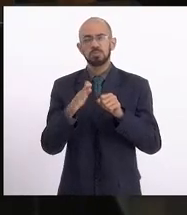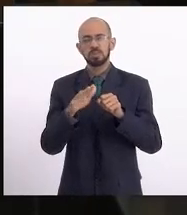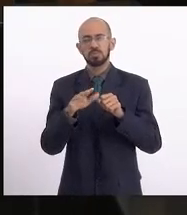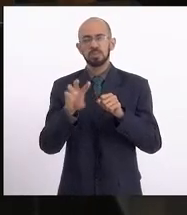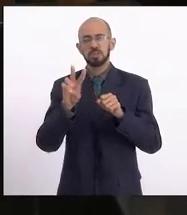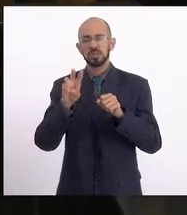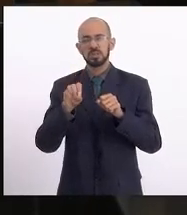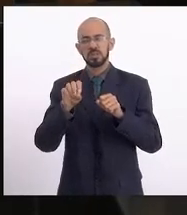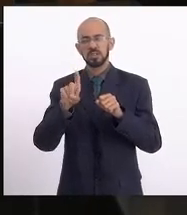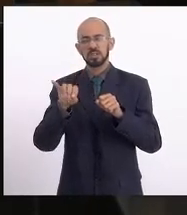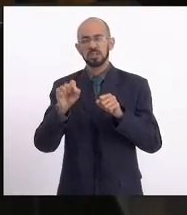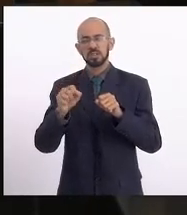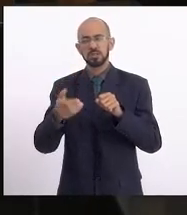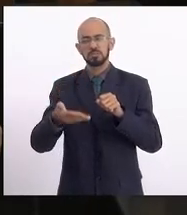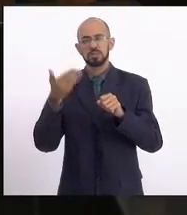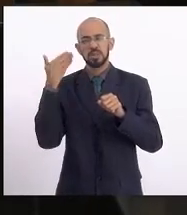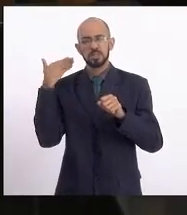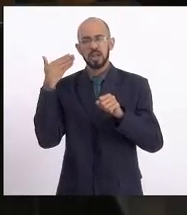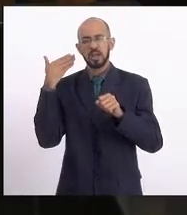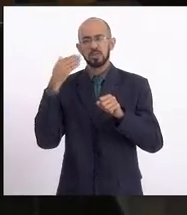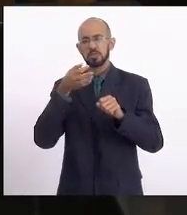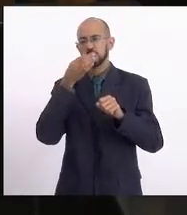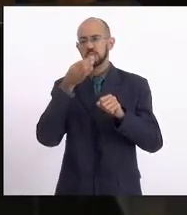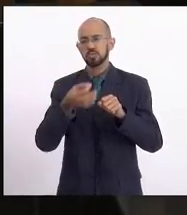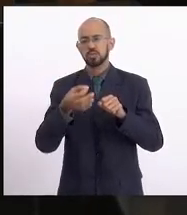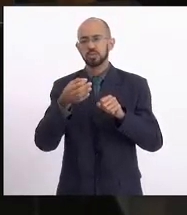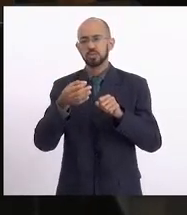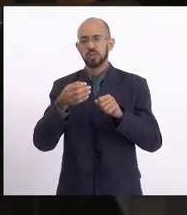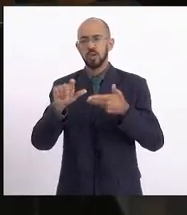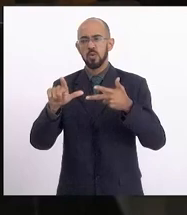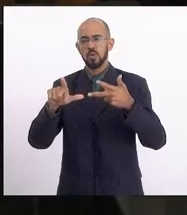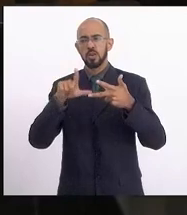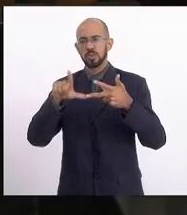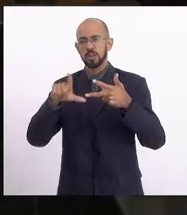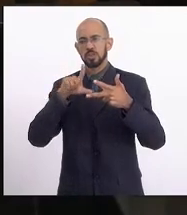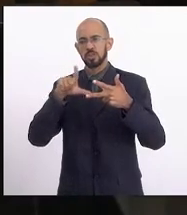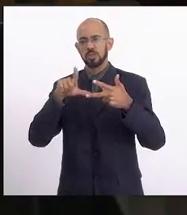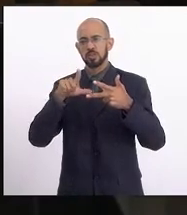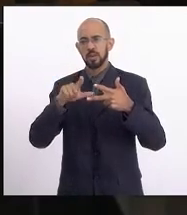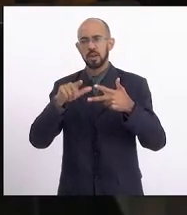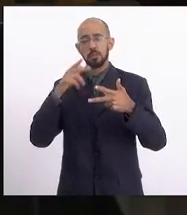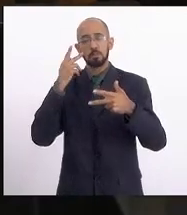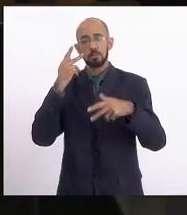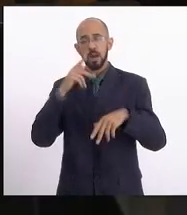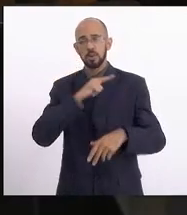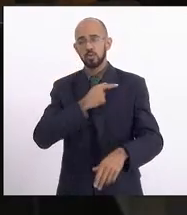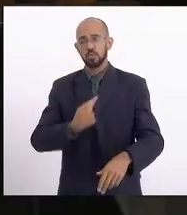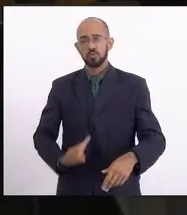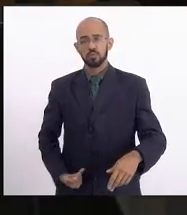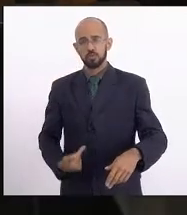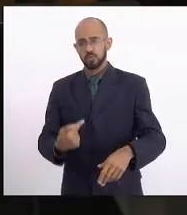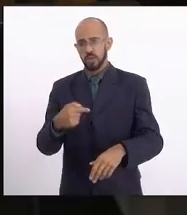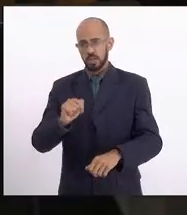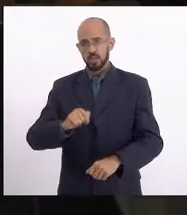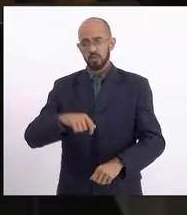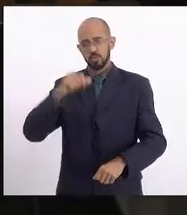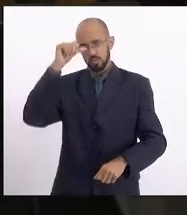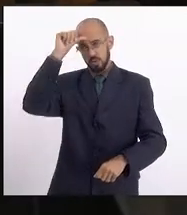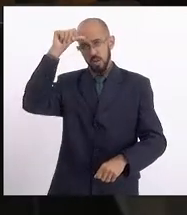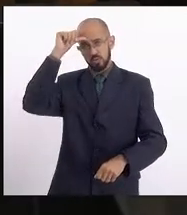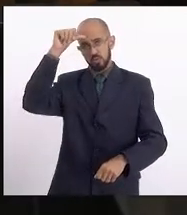indicação legislativa para que o governo do Estado, governo do governador Cláudio